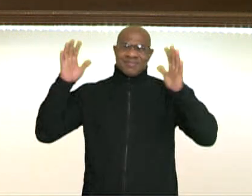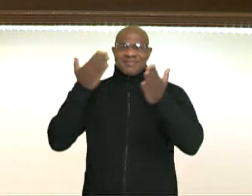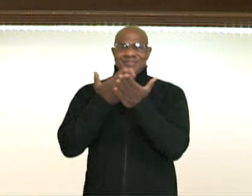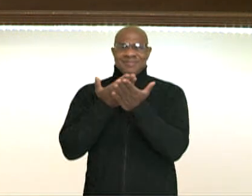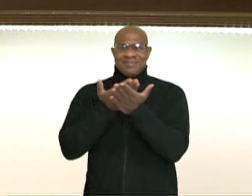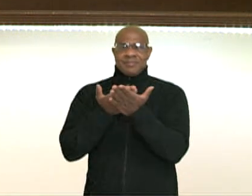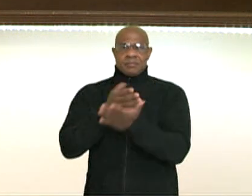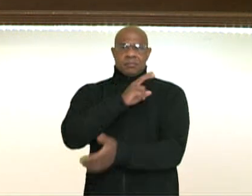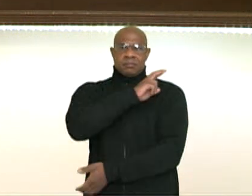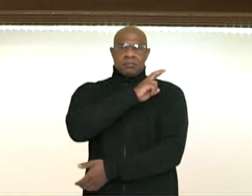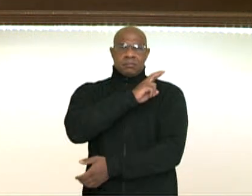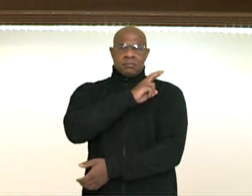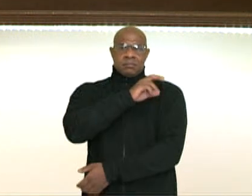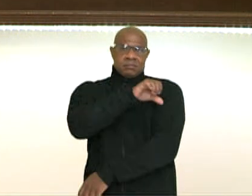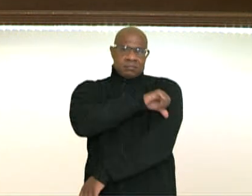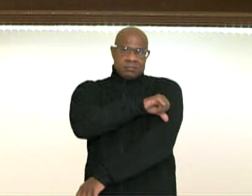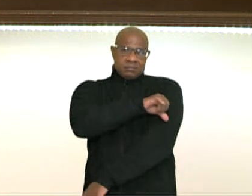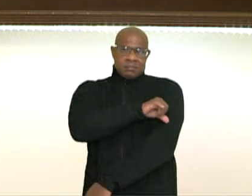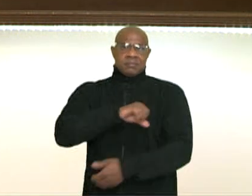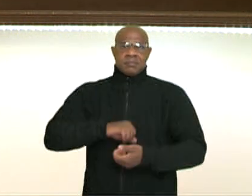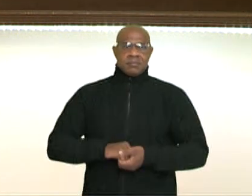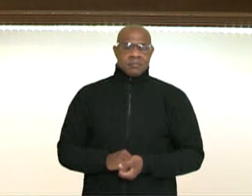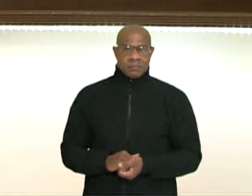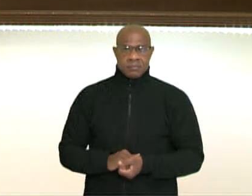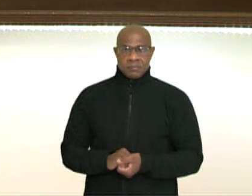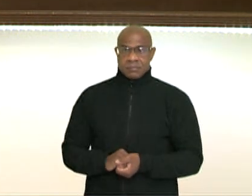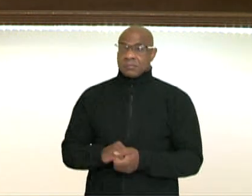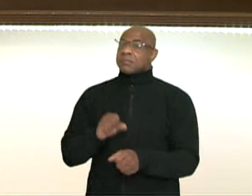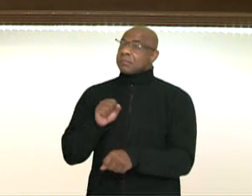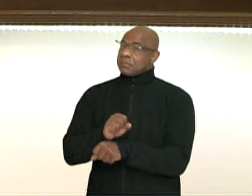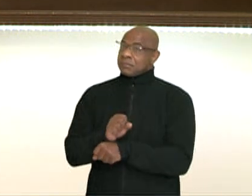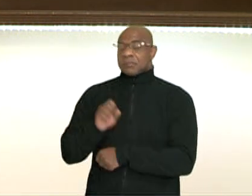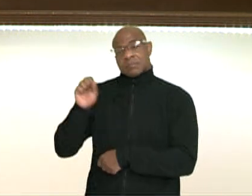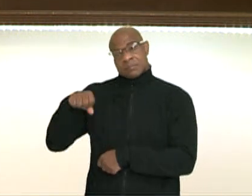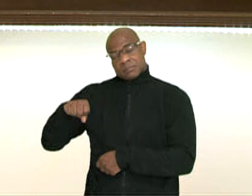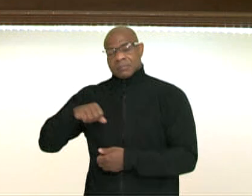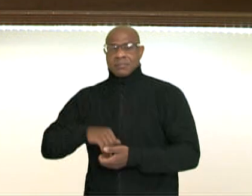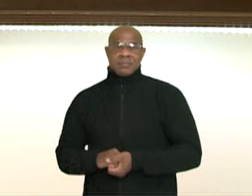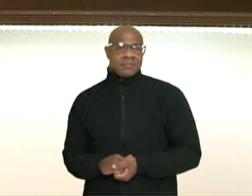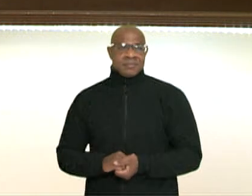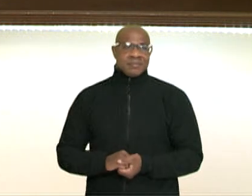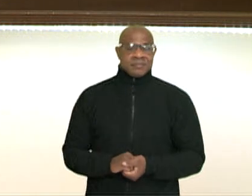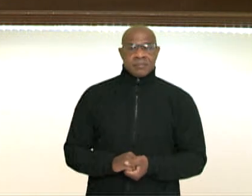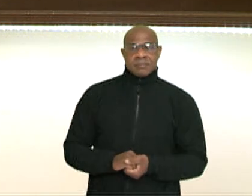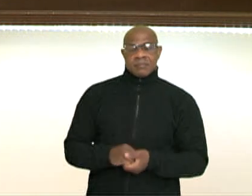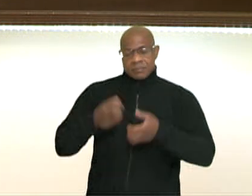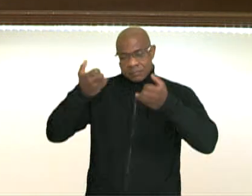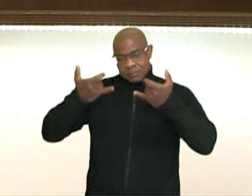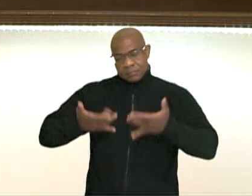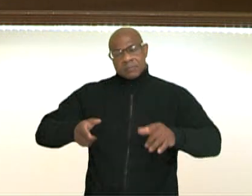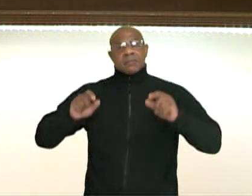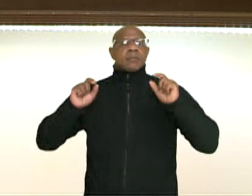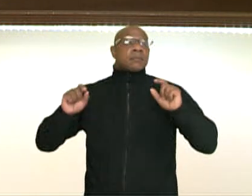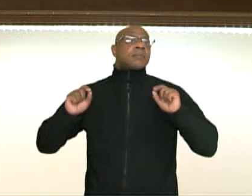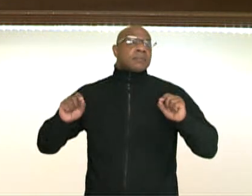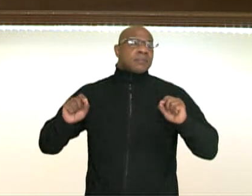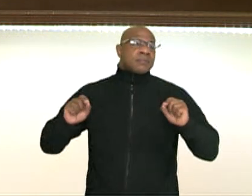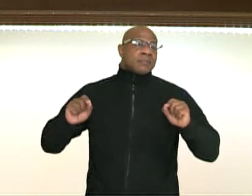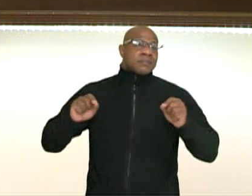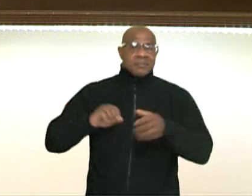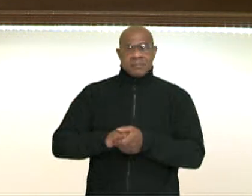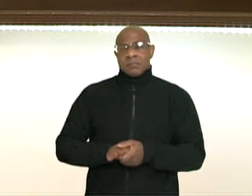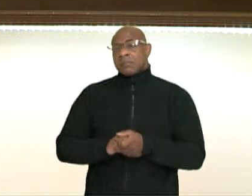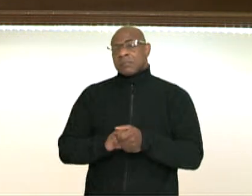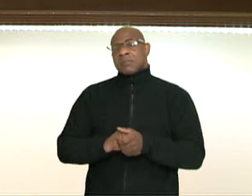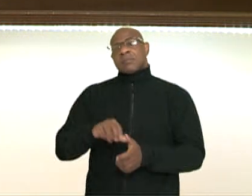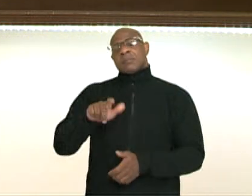Olá, estudantes do nono ano, tudo bem com vocês? Espero que estejam muito bem. Hoje nós vamos trabalhar um pouquinho sobre